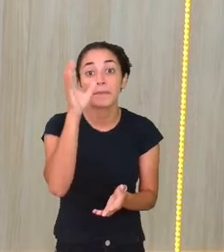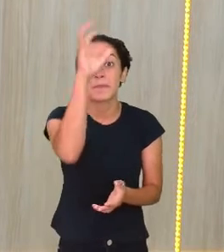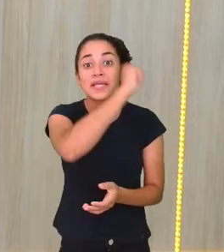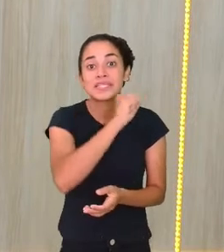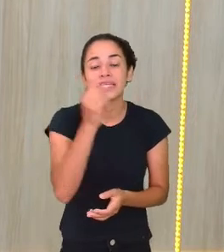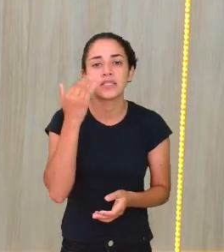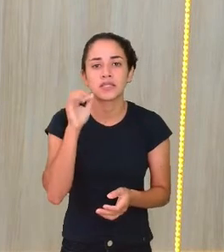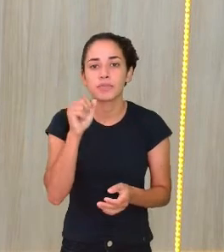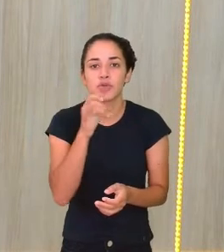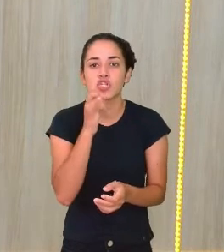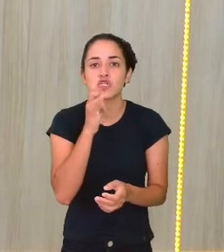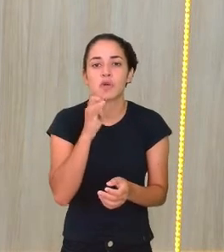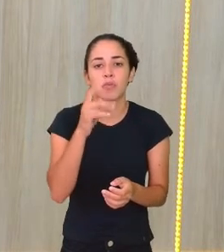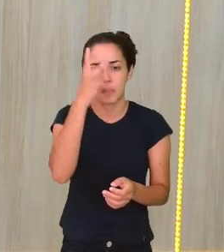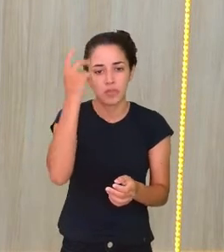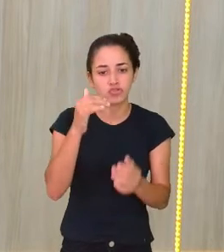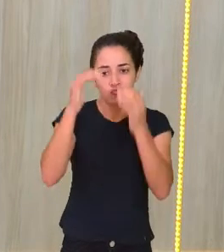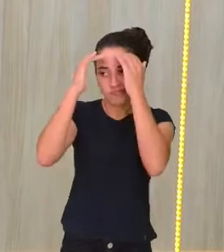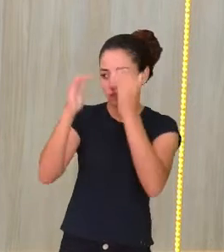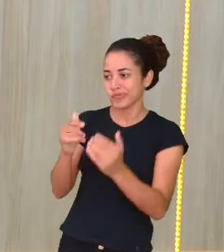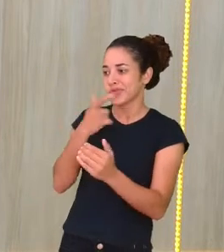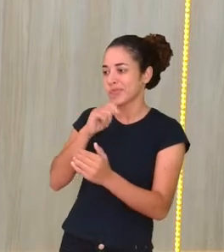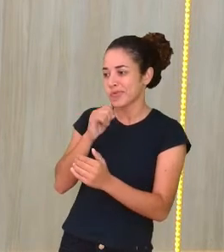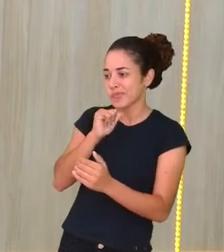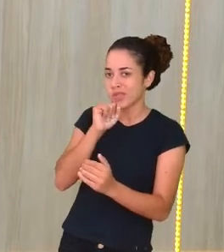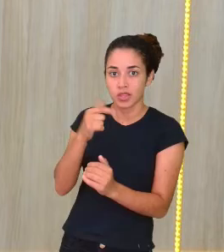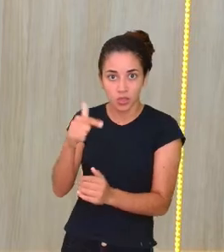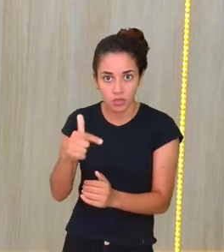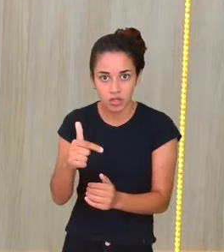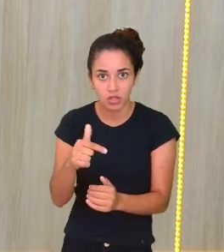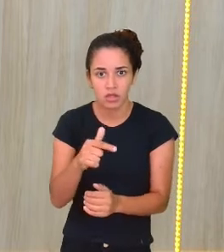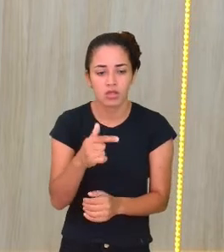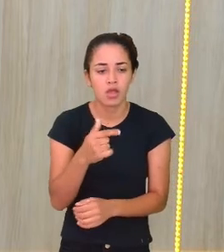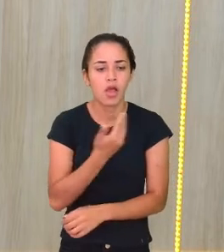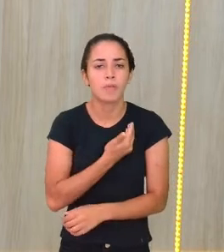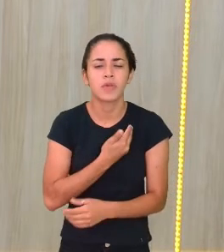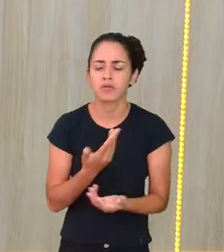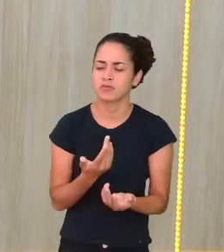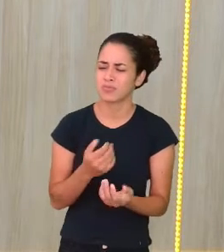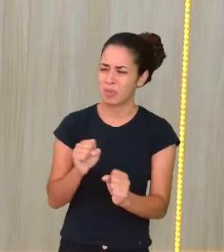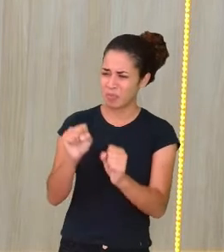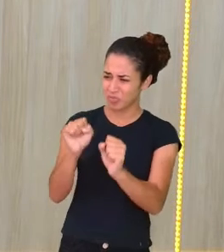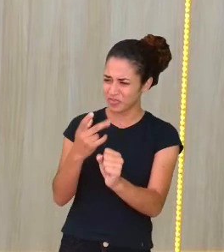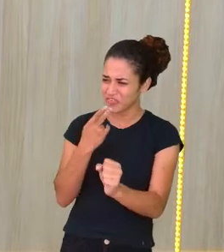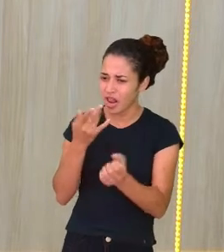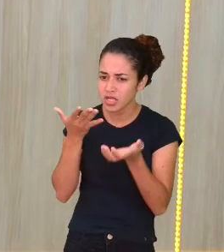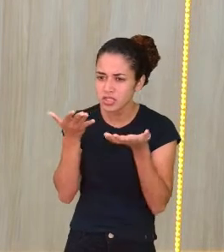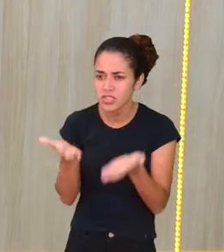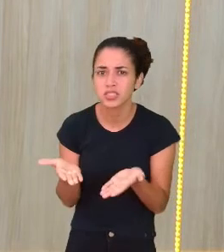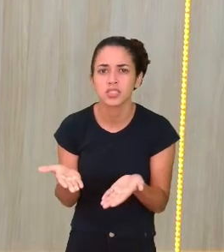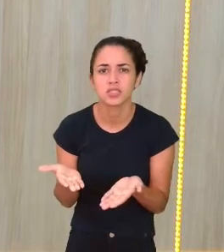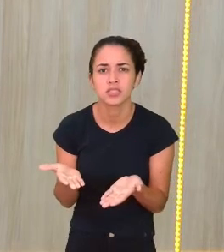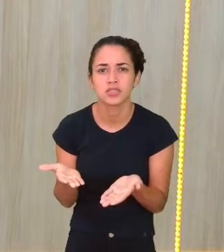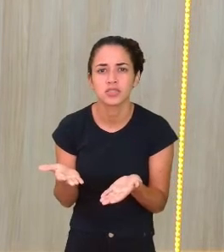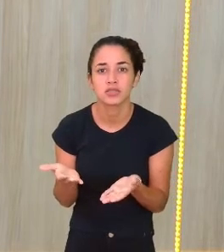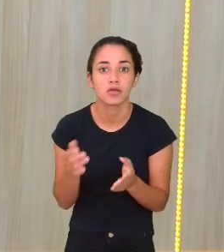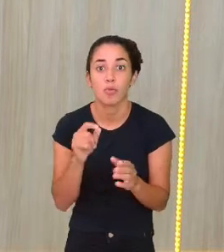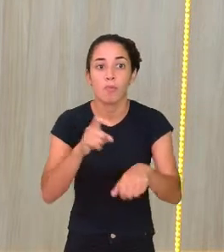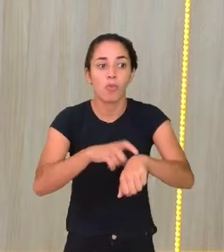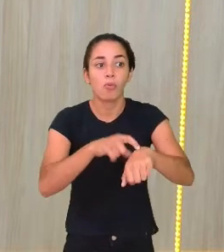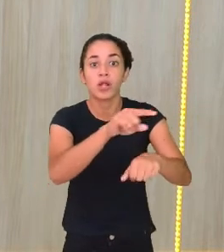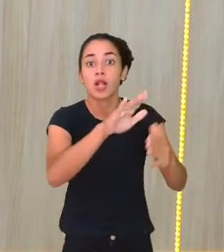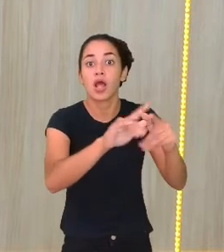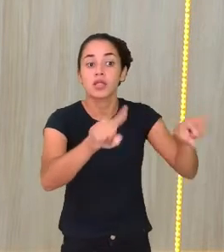Alguém desrespeitou o pai, a mãe, aí já vai o colega. E pode falar dessa maneira? Quando acontece na sala de